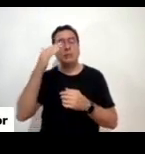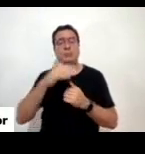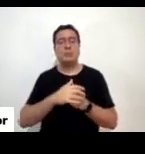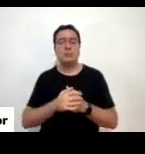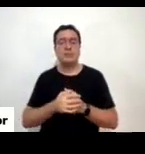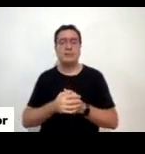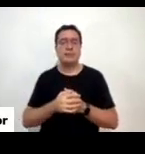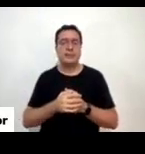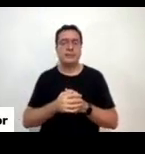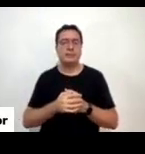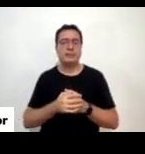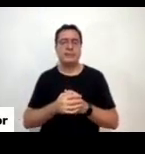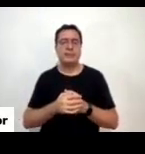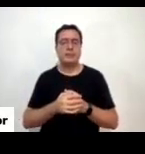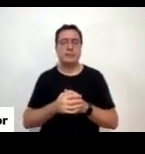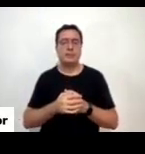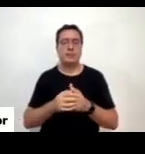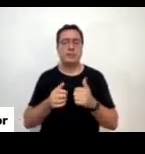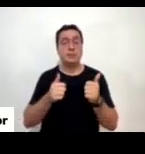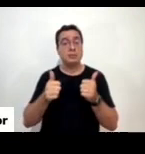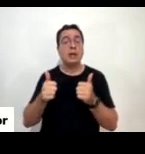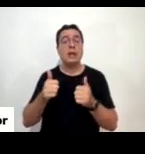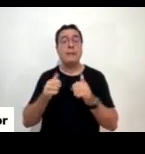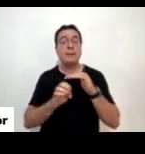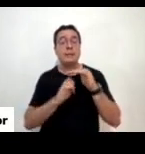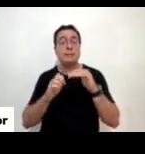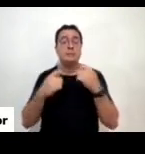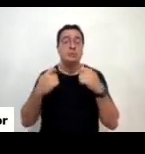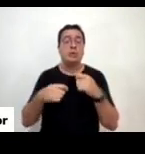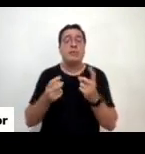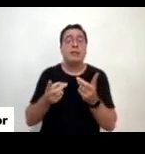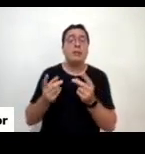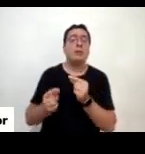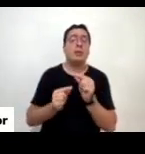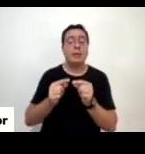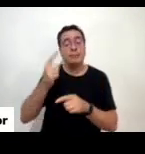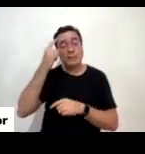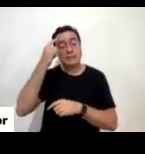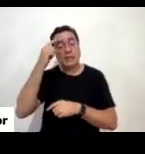última coisa que a sua empresa tentou vender? Pensa